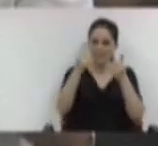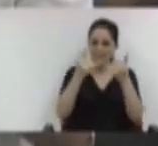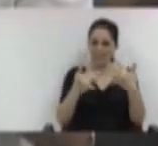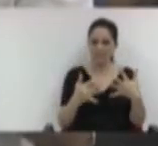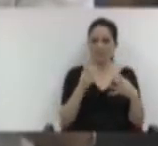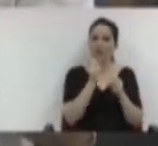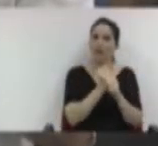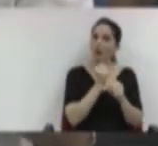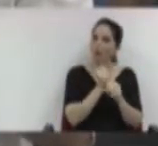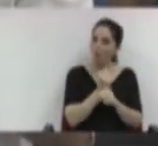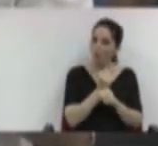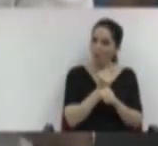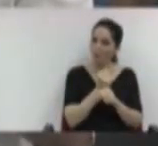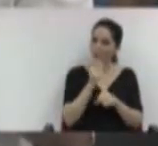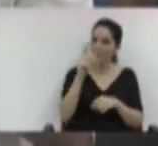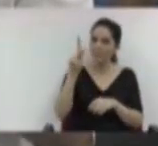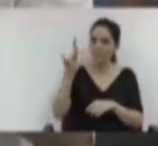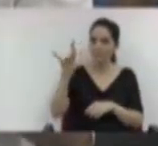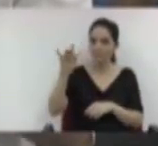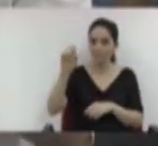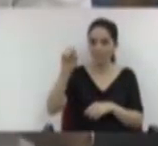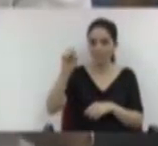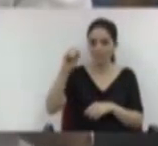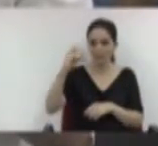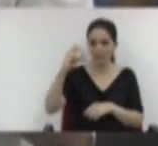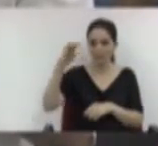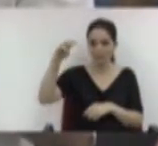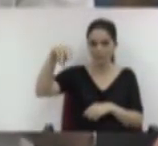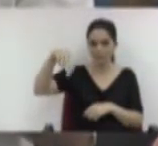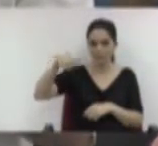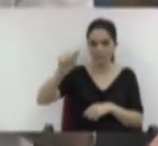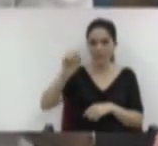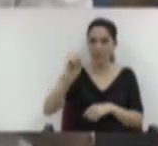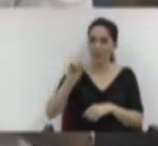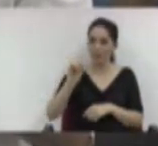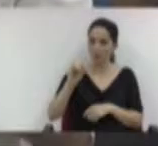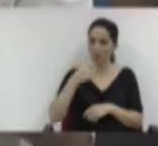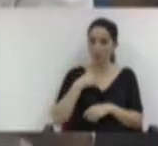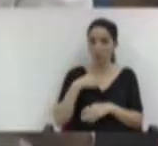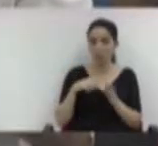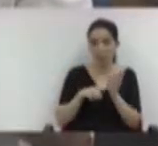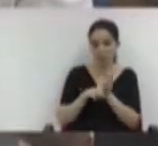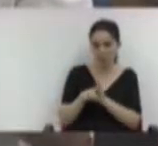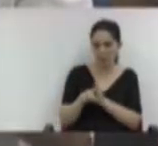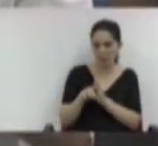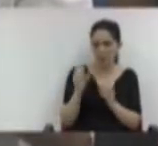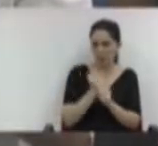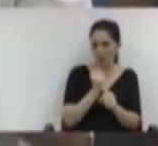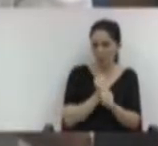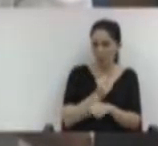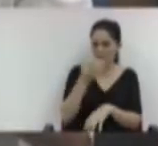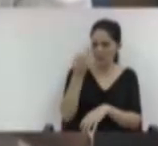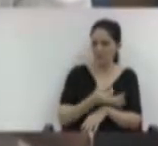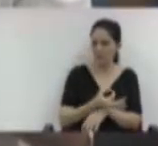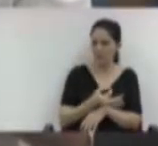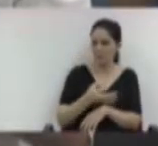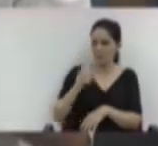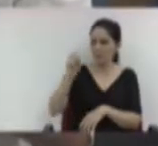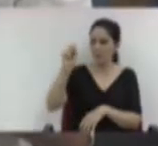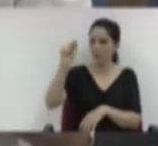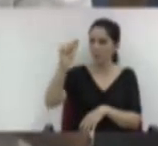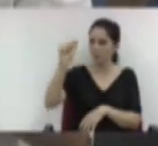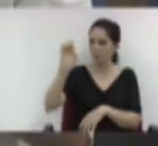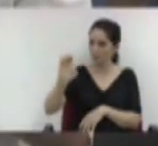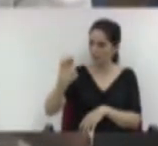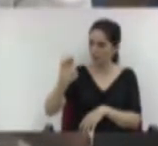sendo realizadas de pleno acordo com o que foi licitado? O SAI tem realizado seu papel de